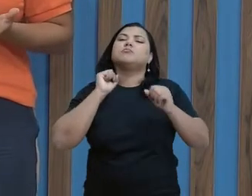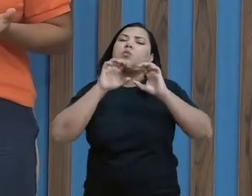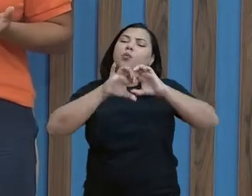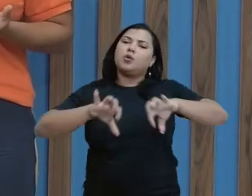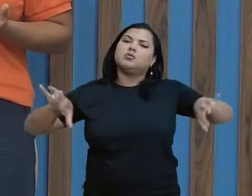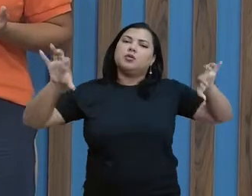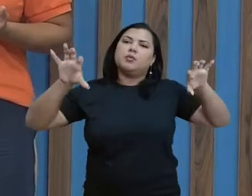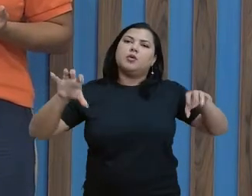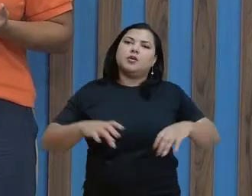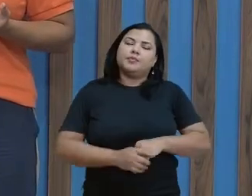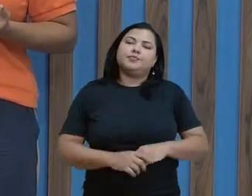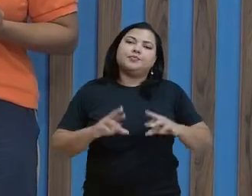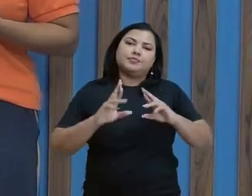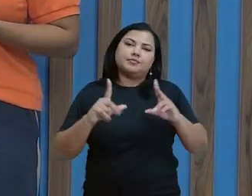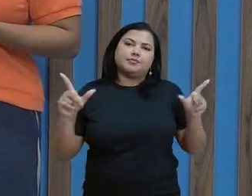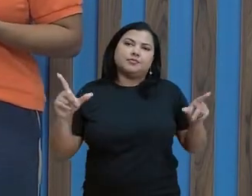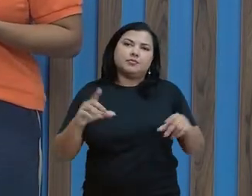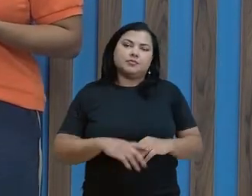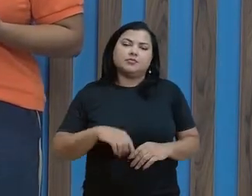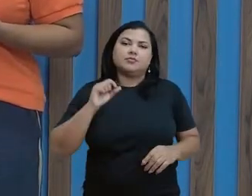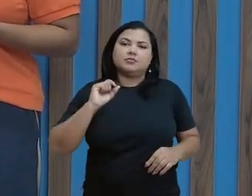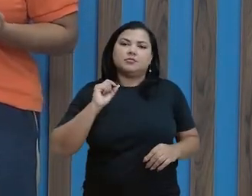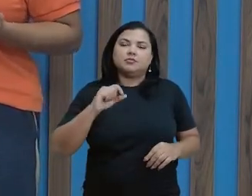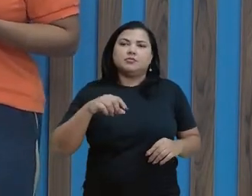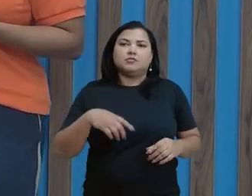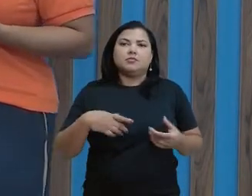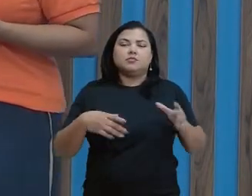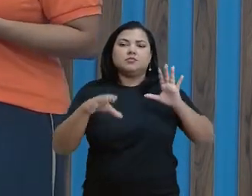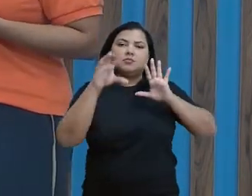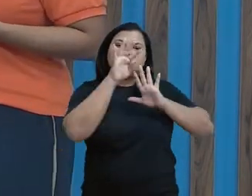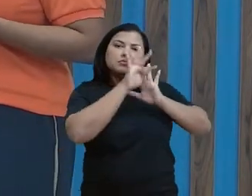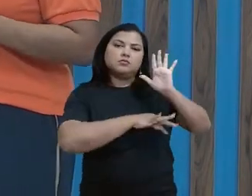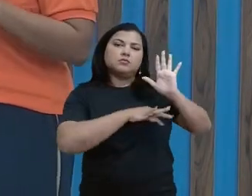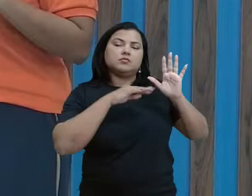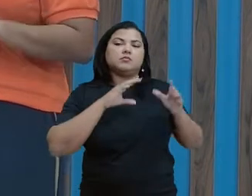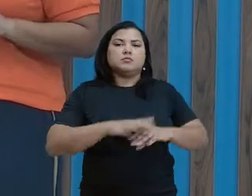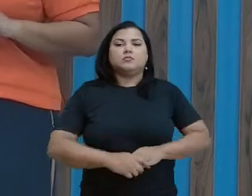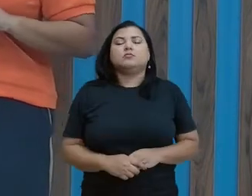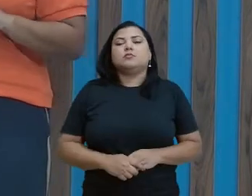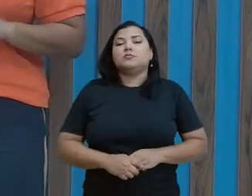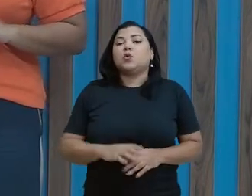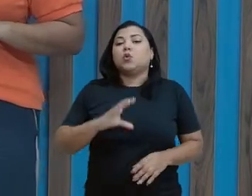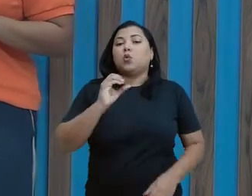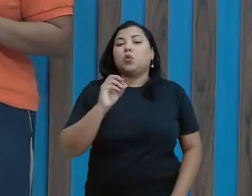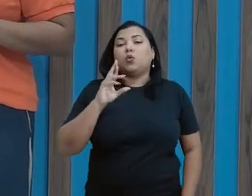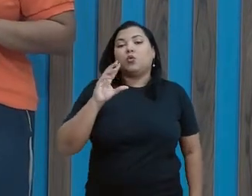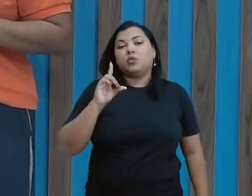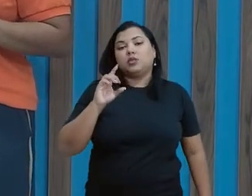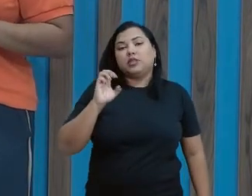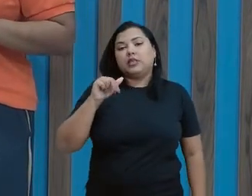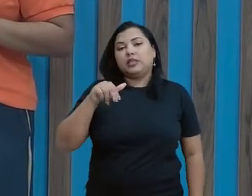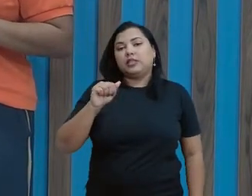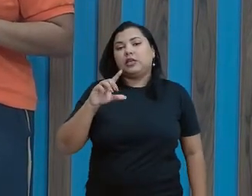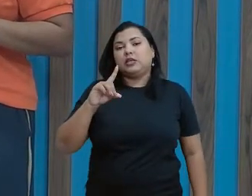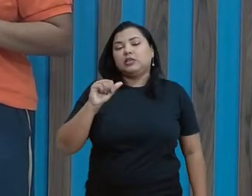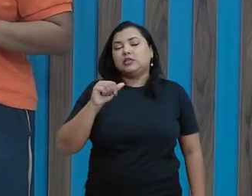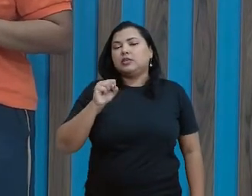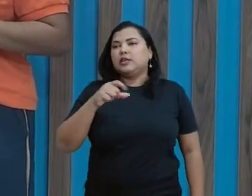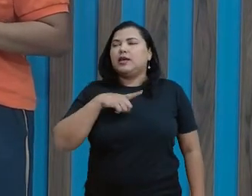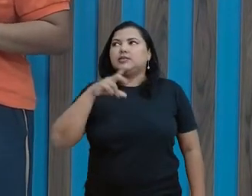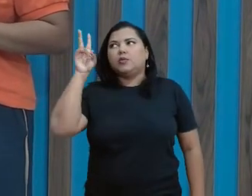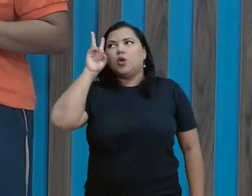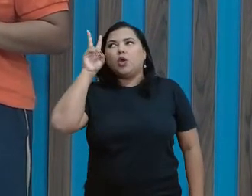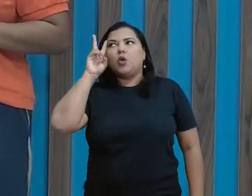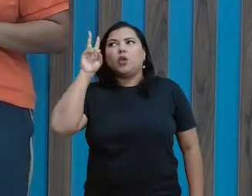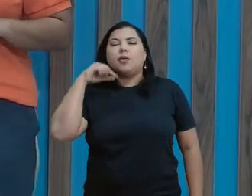separadas, diferentemente das orações subordinadas, das orações coordenadas, ó. Eu dormi e